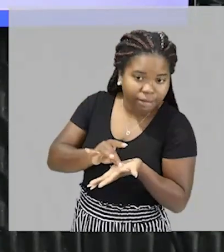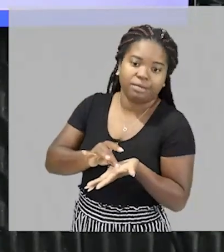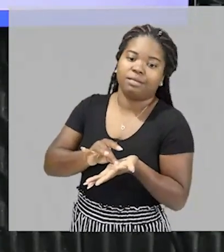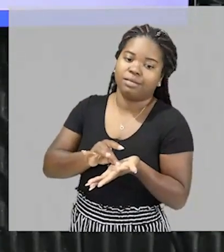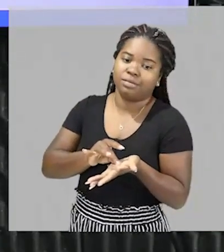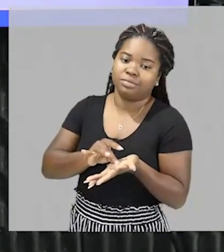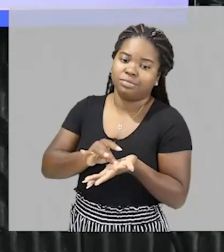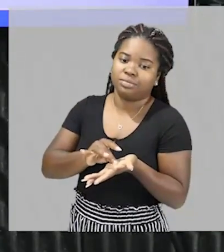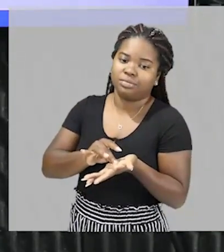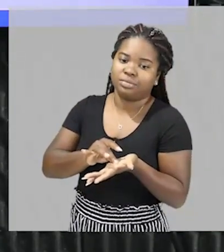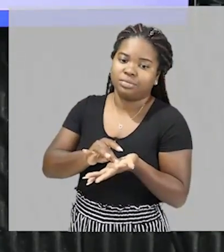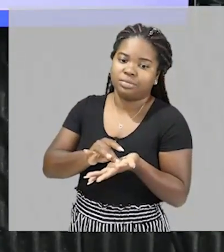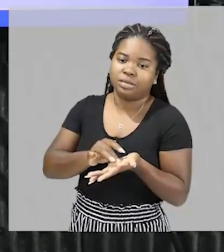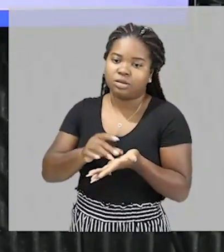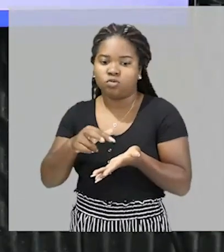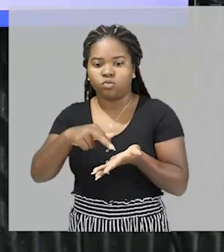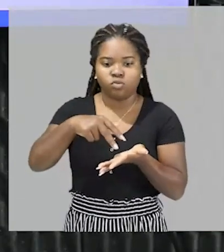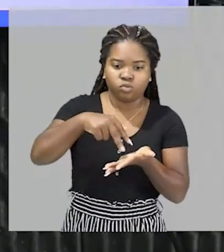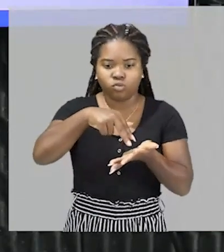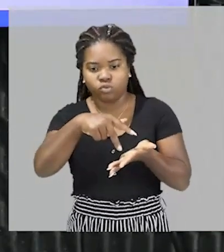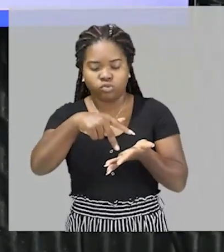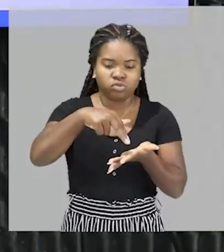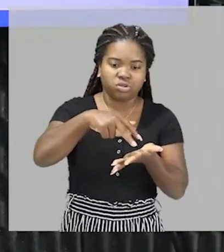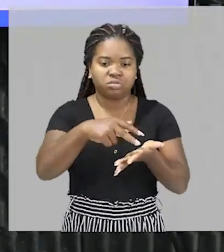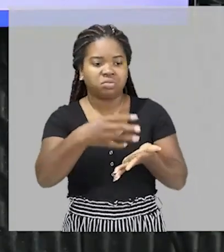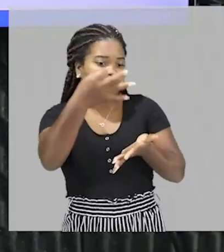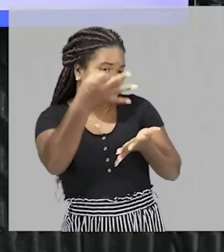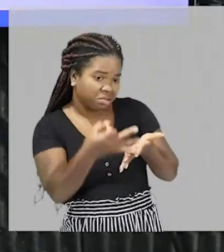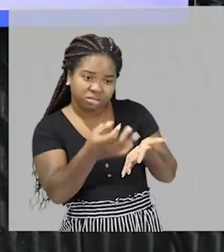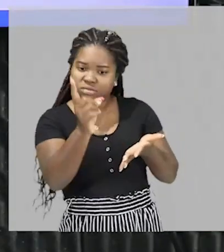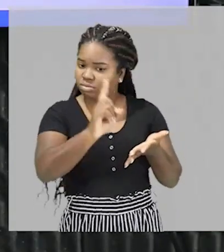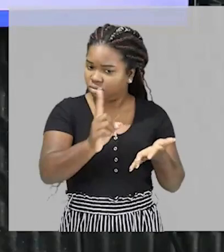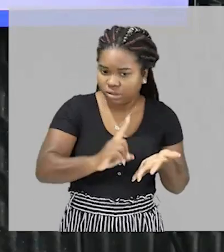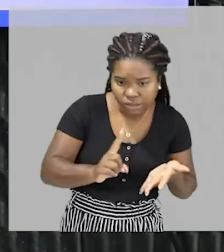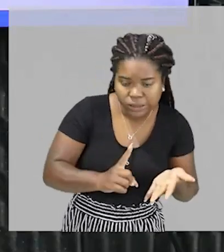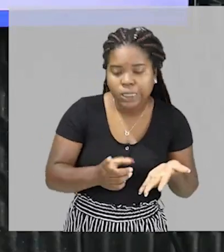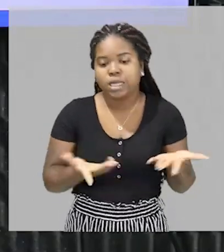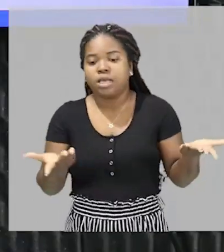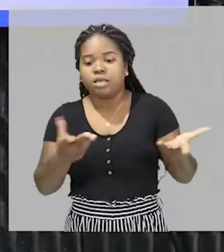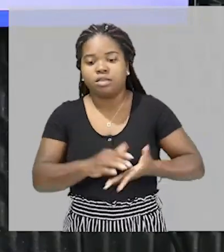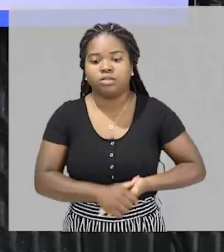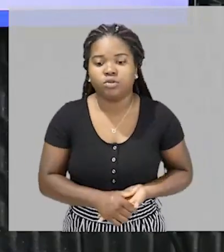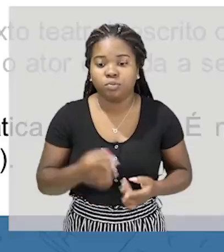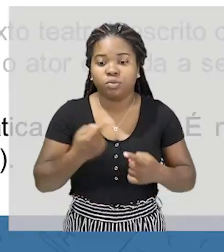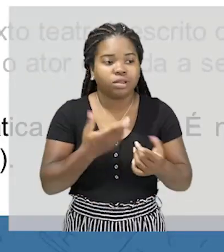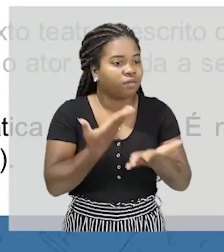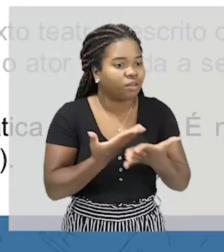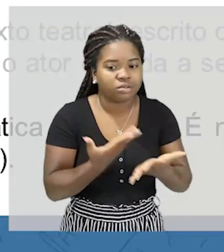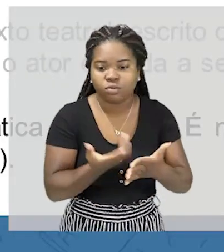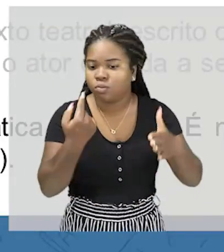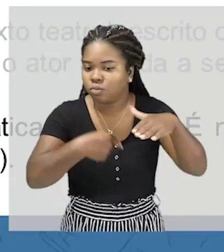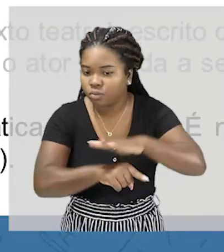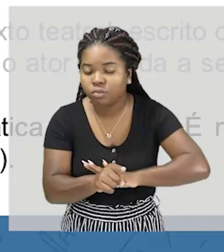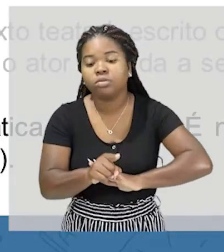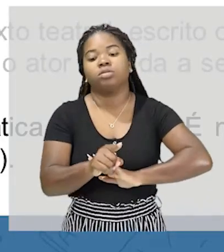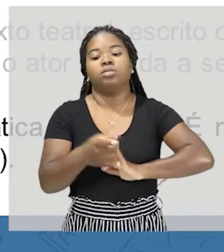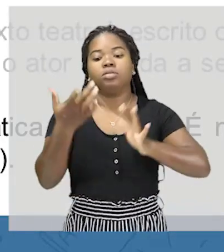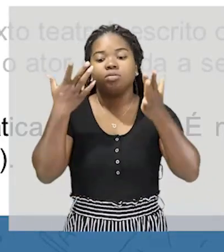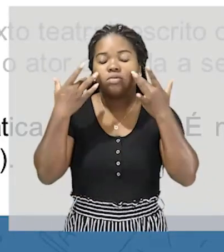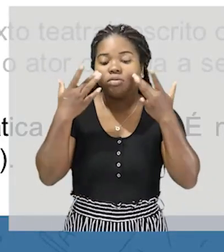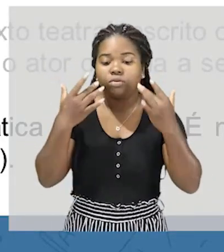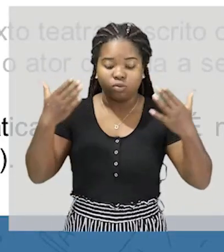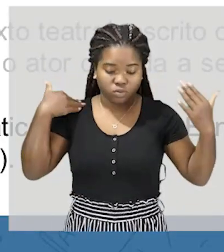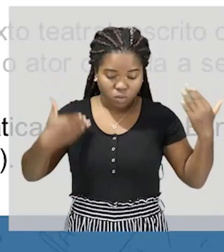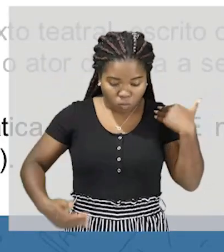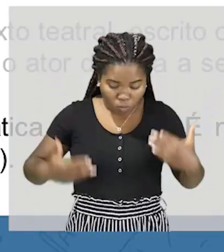ele não anda daquele jeito, ele não gesticula daquele jeito. Por quê? Porque ele faz um estudo muito grande. E no teatro, o corpo é